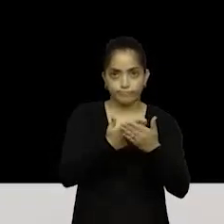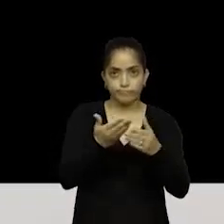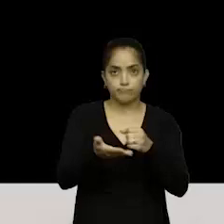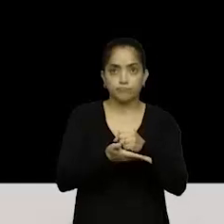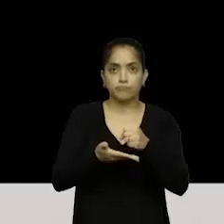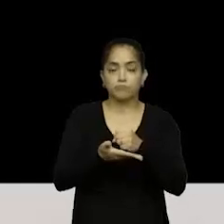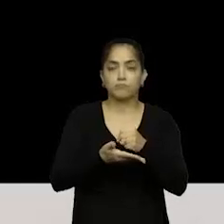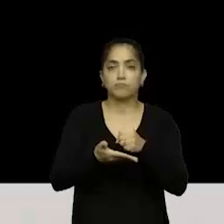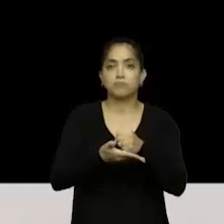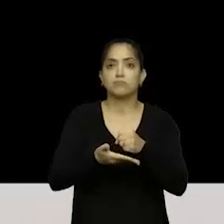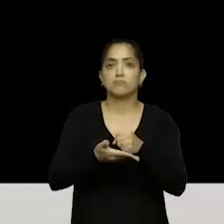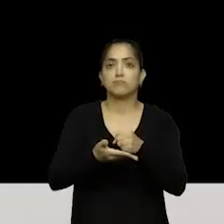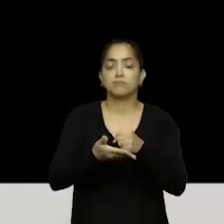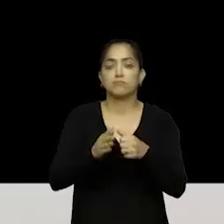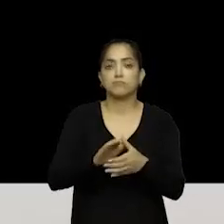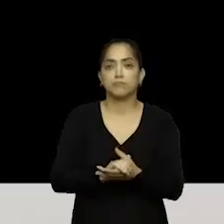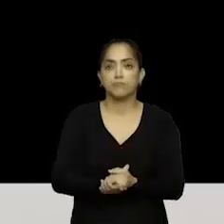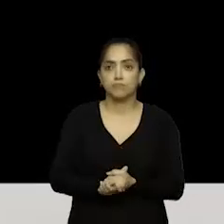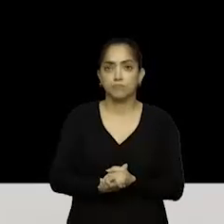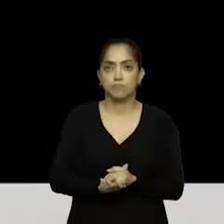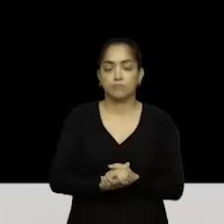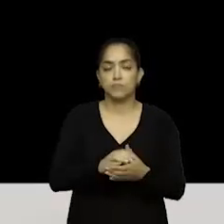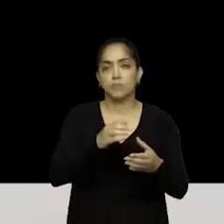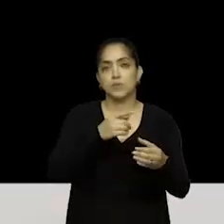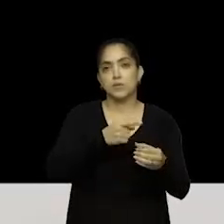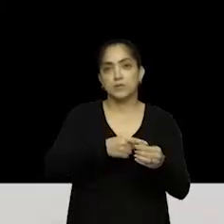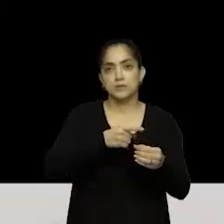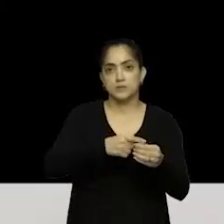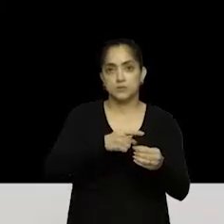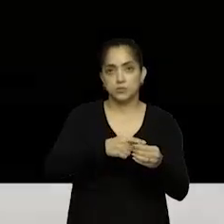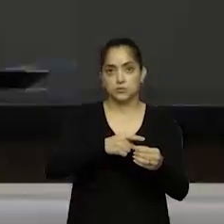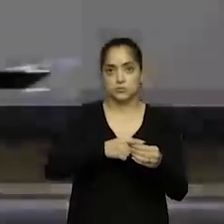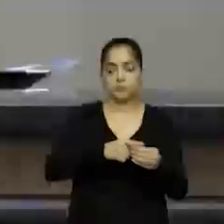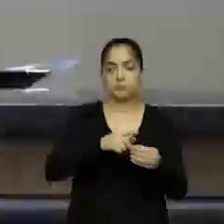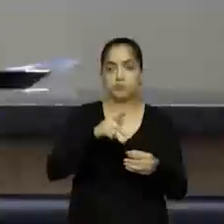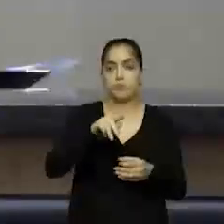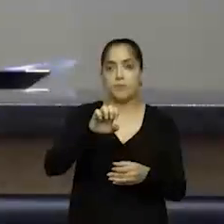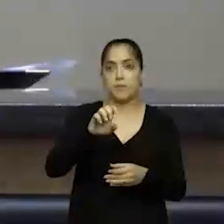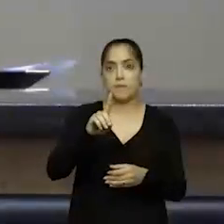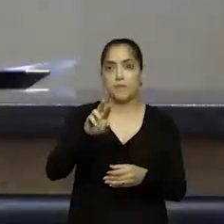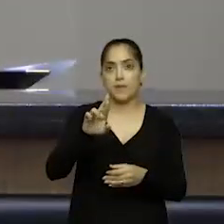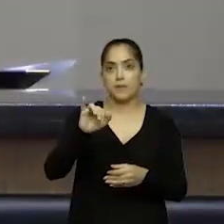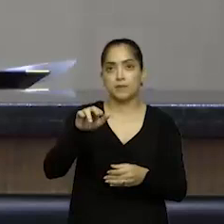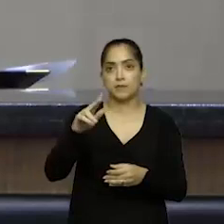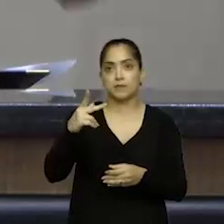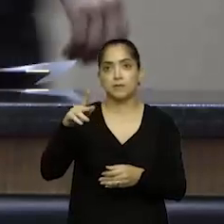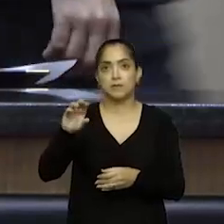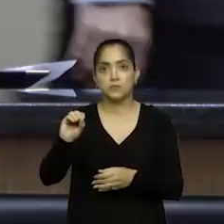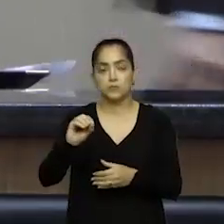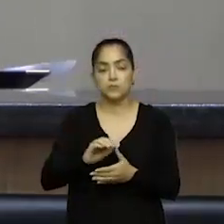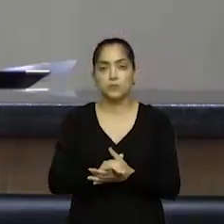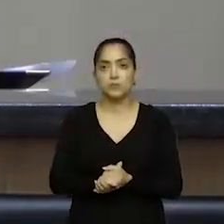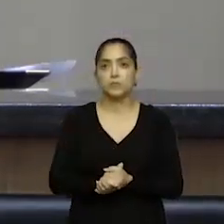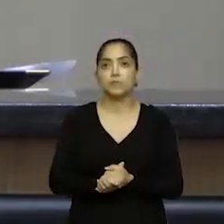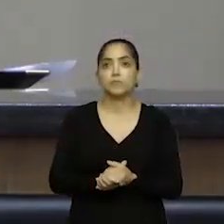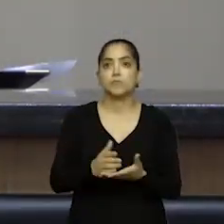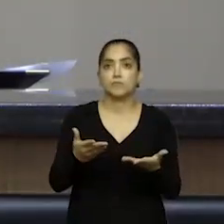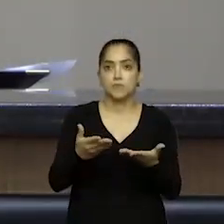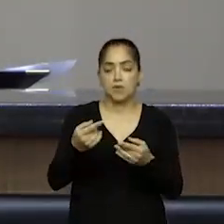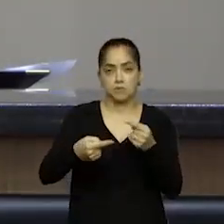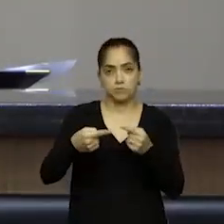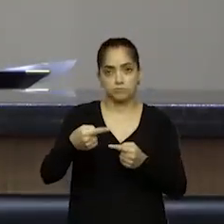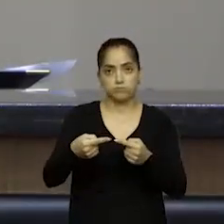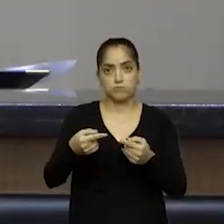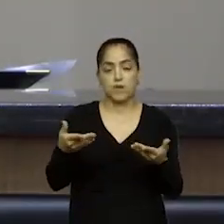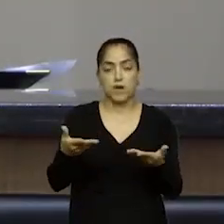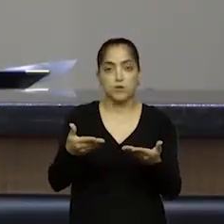Básica Frei Luciano Corte, no município de Doutor Pedrinho. Em discussão, não havendo quem queira